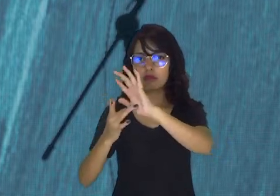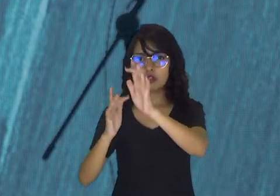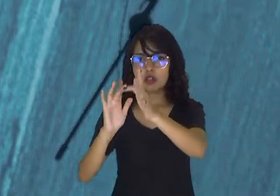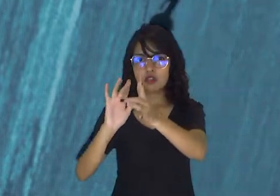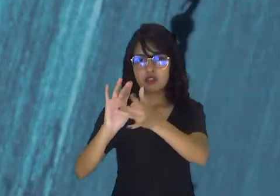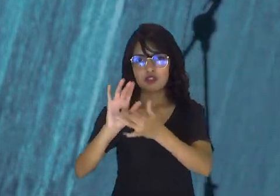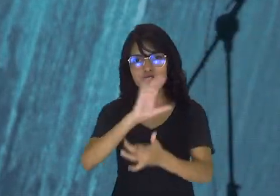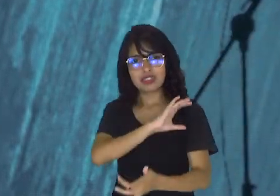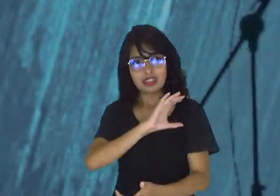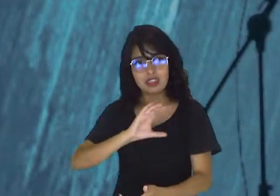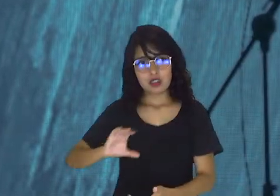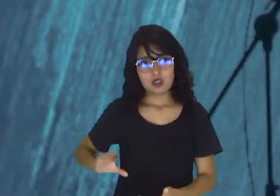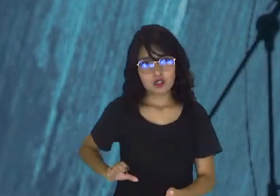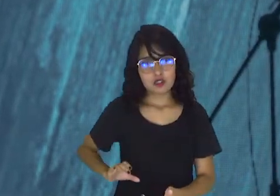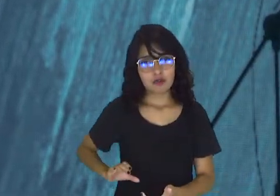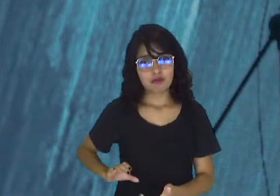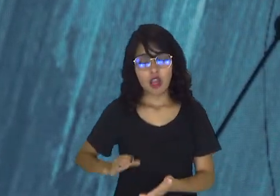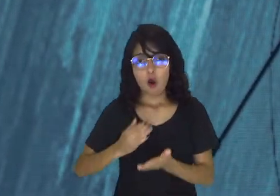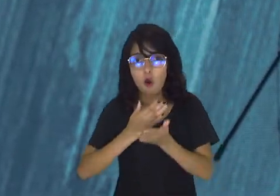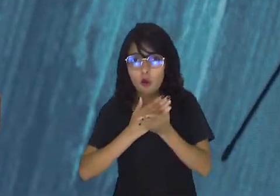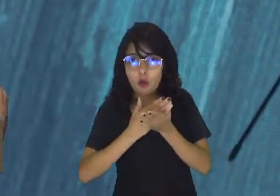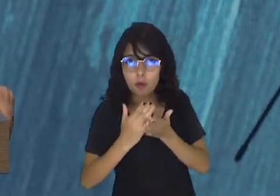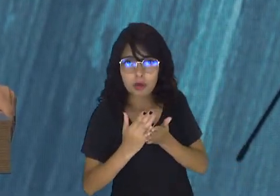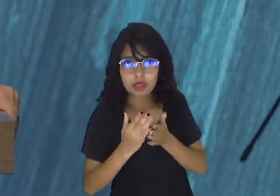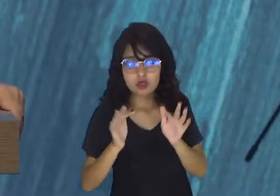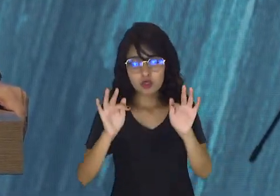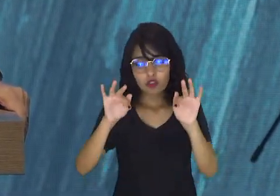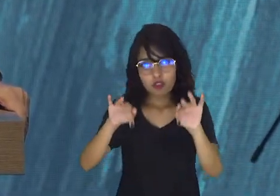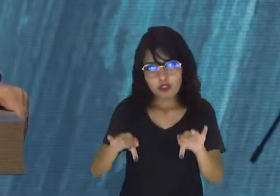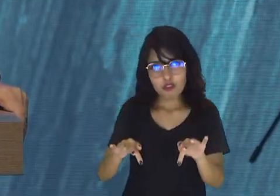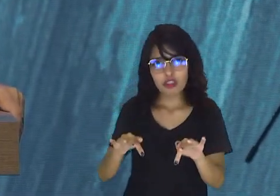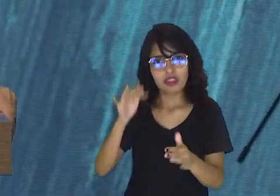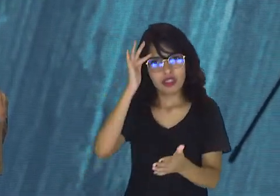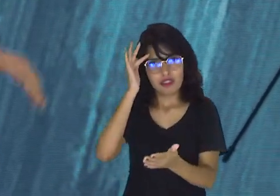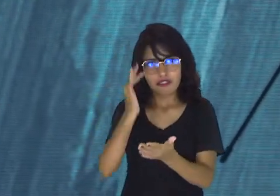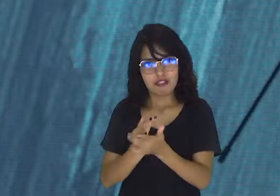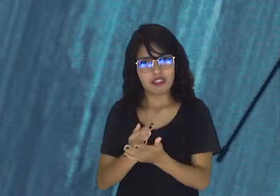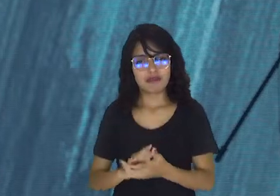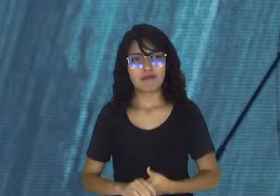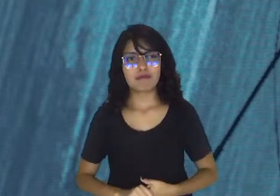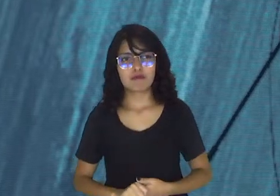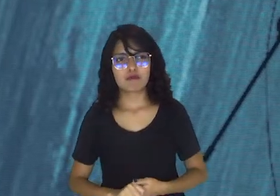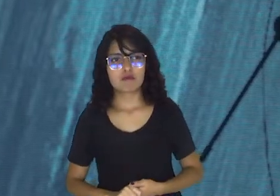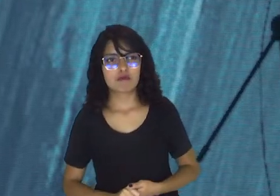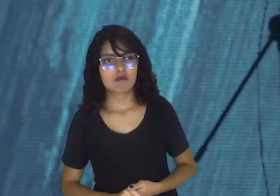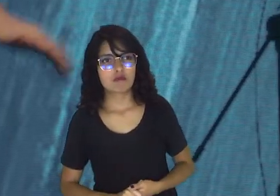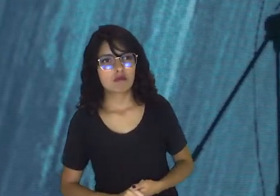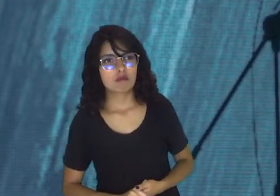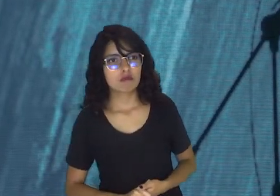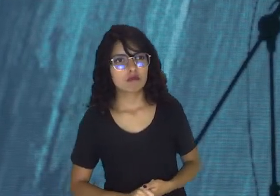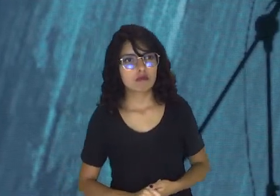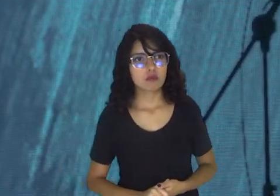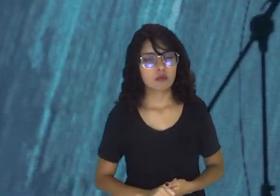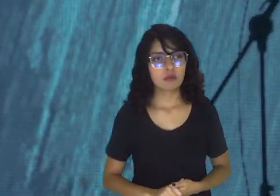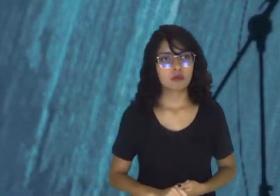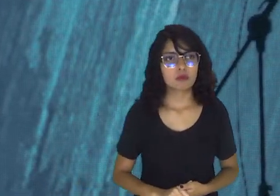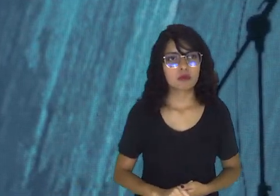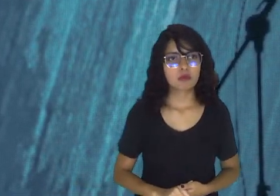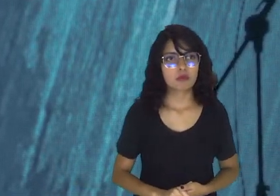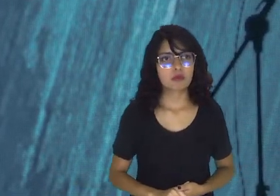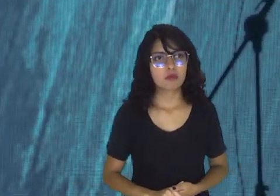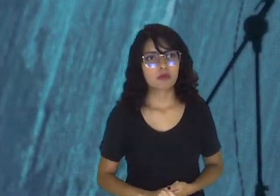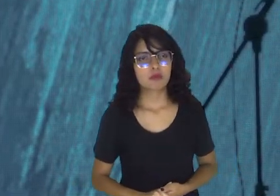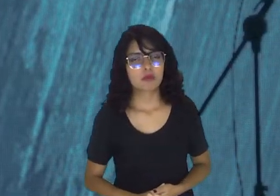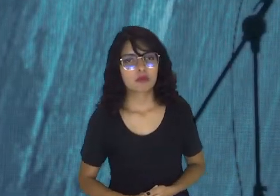autor e consumador da nossa fé. Sabe, irmãos, o que eu disse para aquele grupo de pessoas que estão ali? Estavam